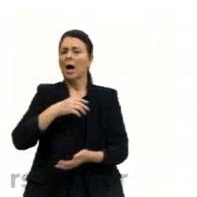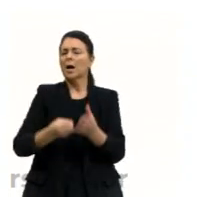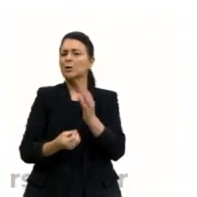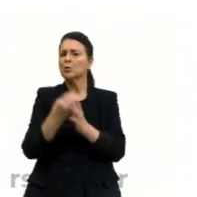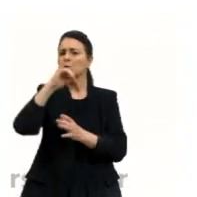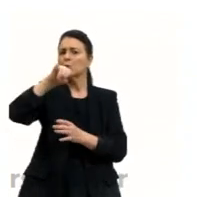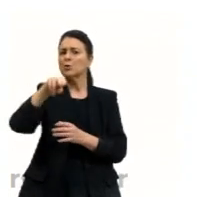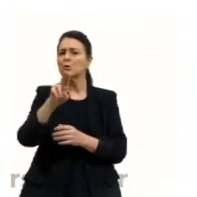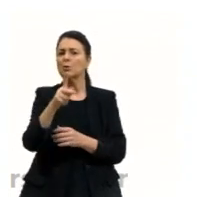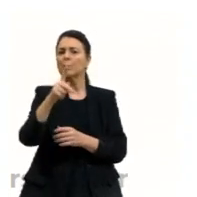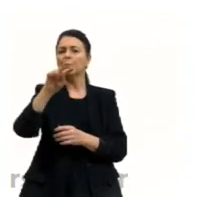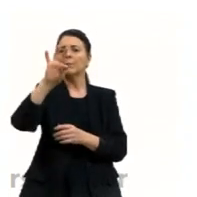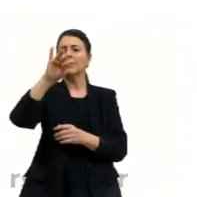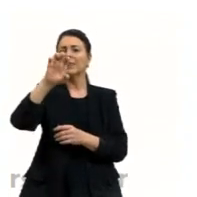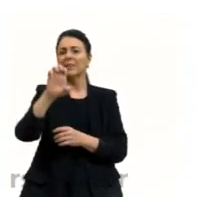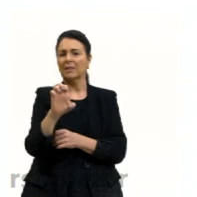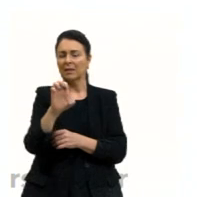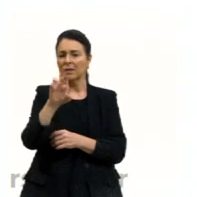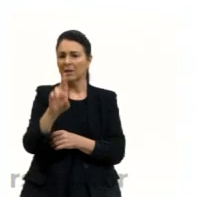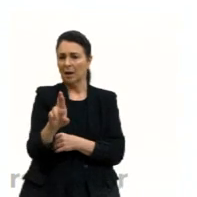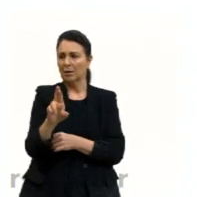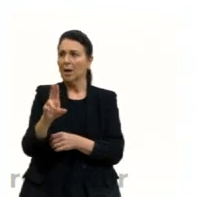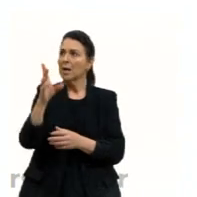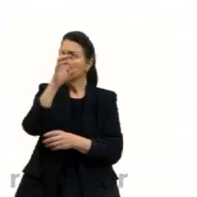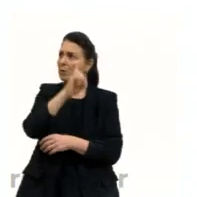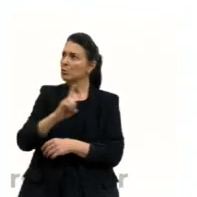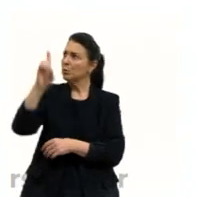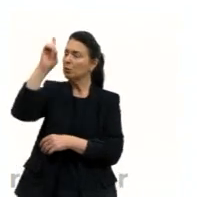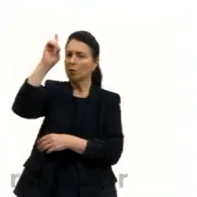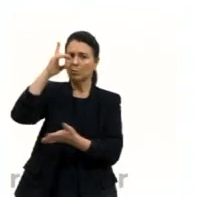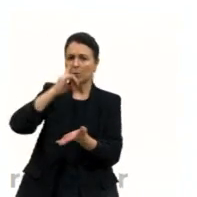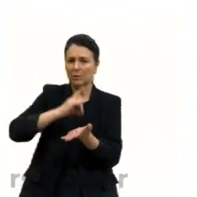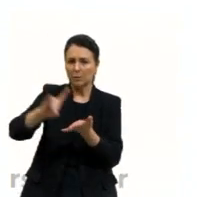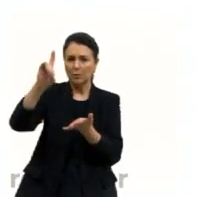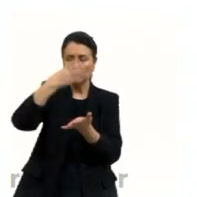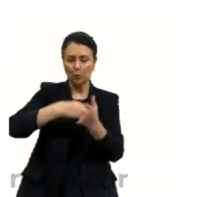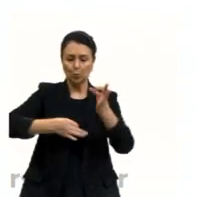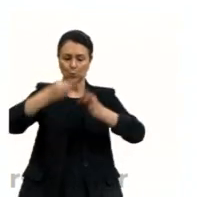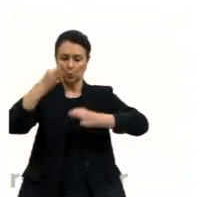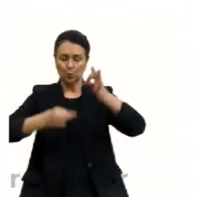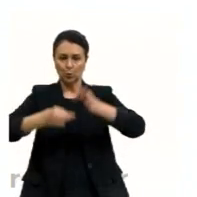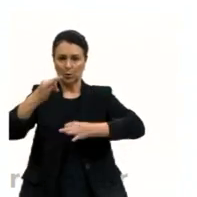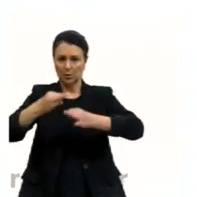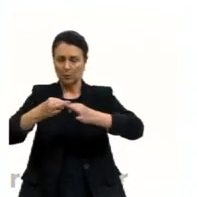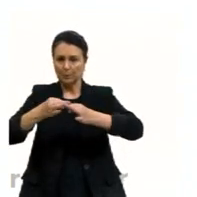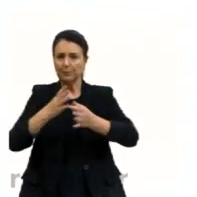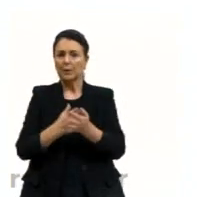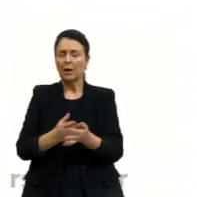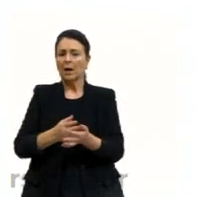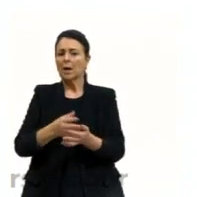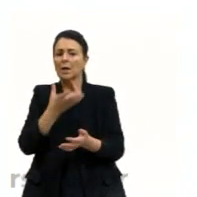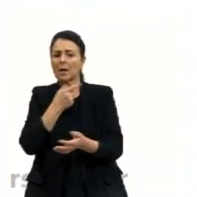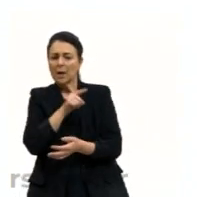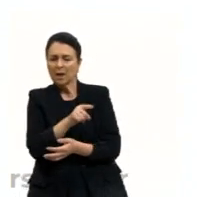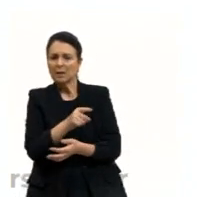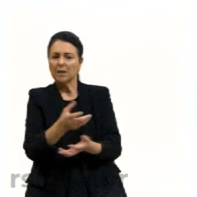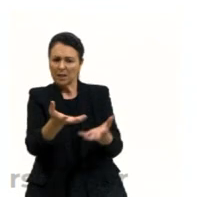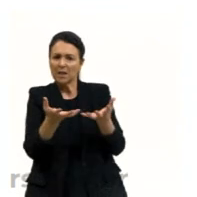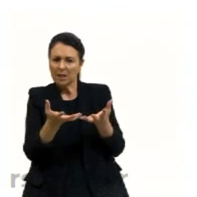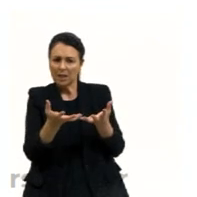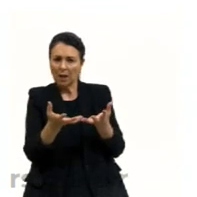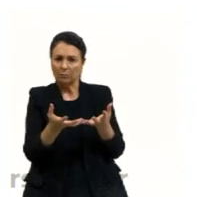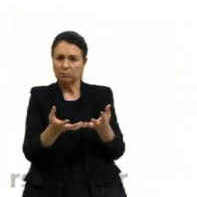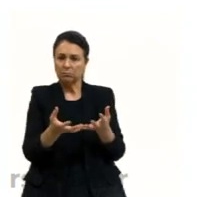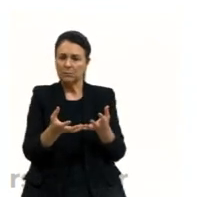de Nemesis a deusa da vingança e de todos os juízes do inferno Vênus exigiu que aquele crime